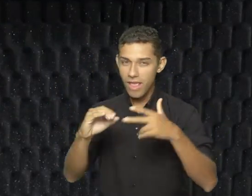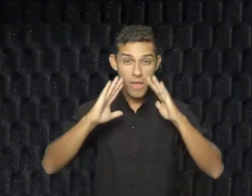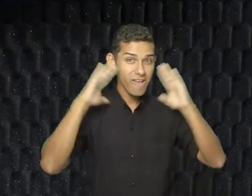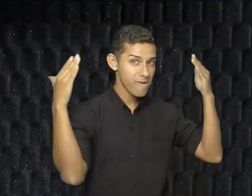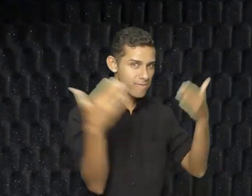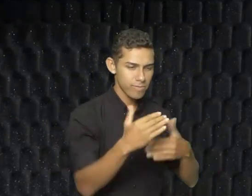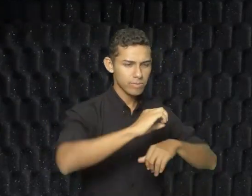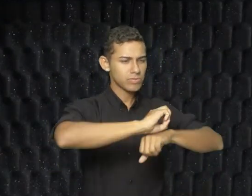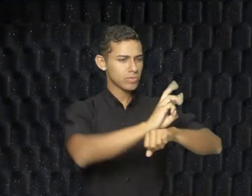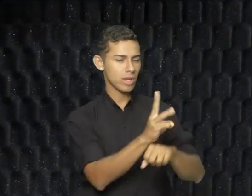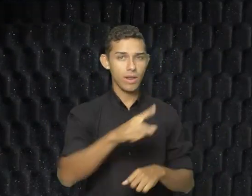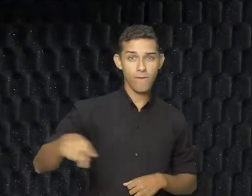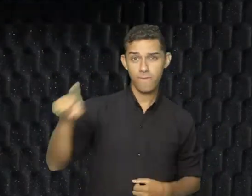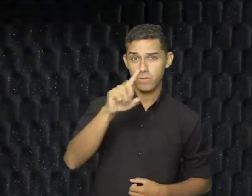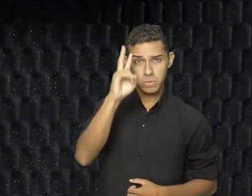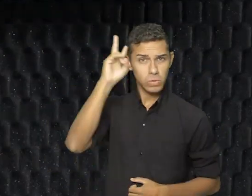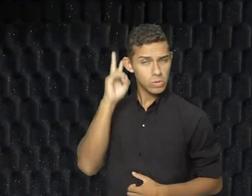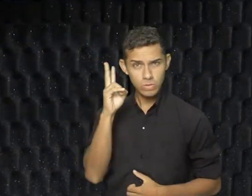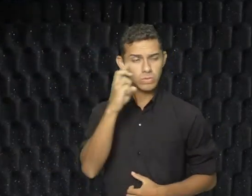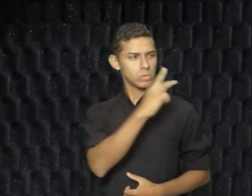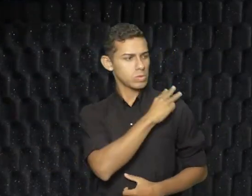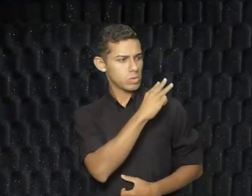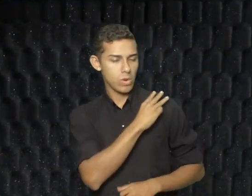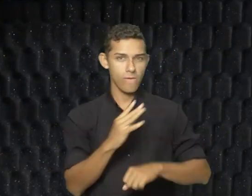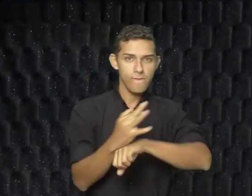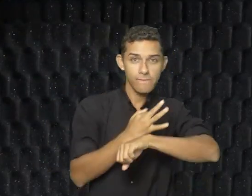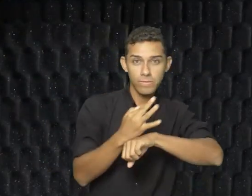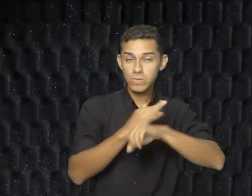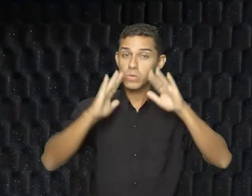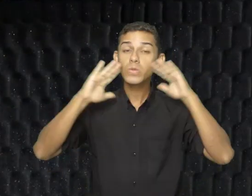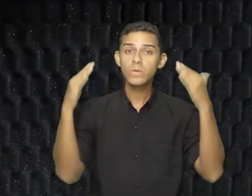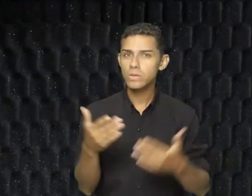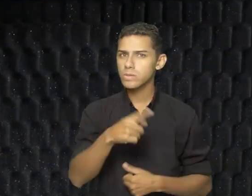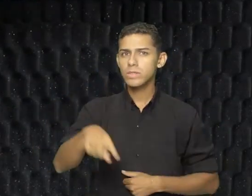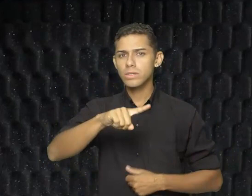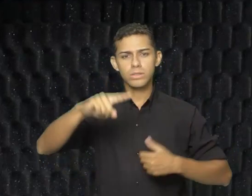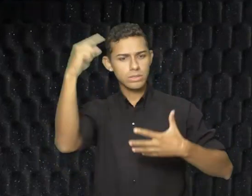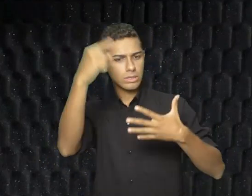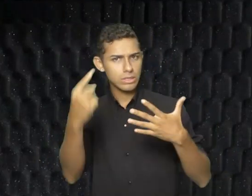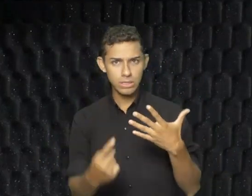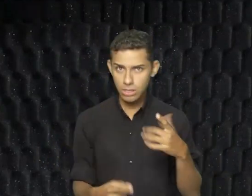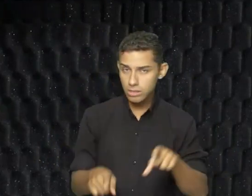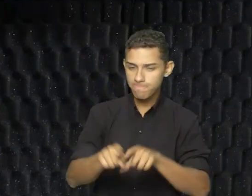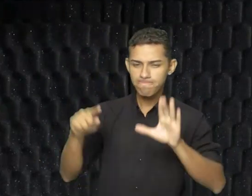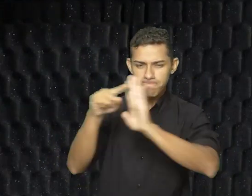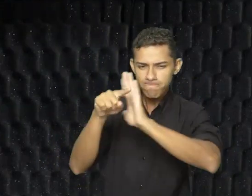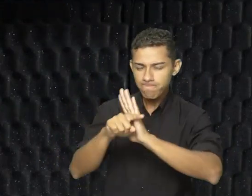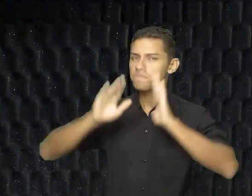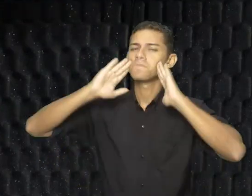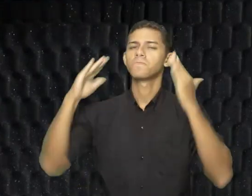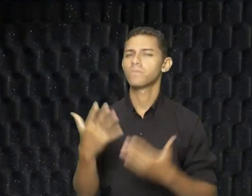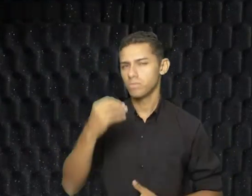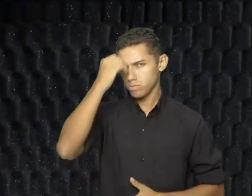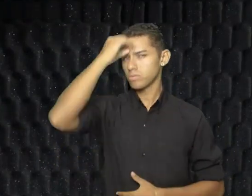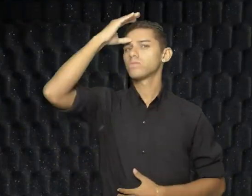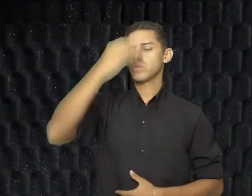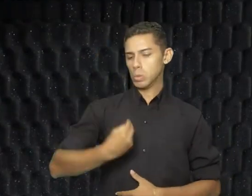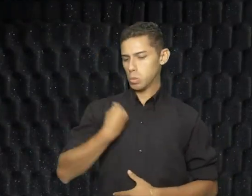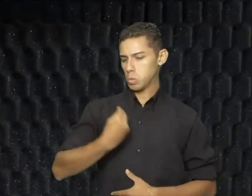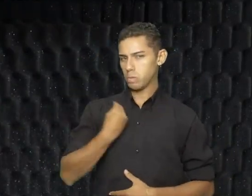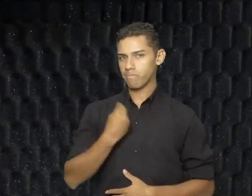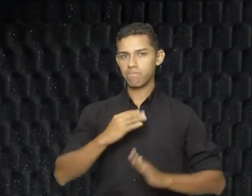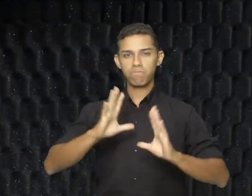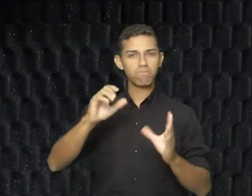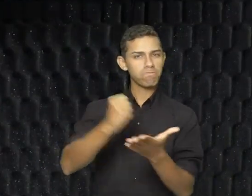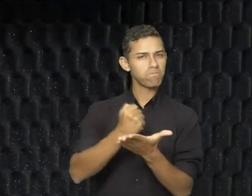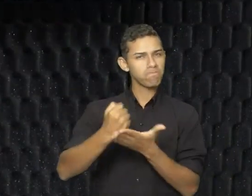e, claro, para você que está no terceirão, de olho no terceiro ano. Cada questão aqui é necessária para a tua vida escolar.